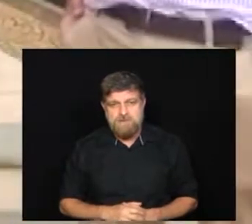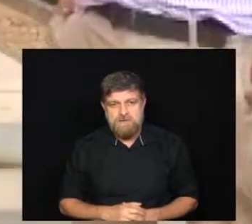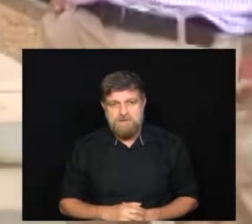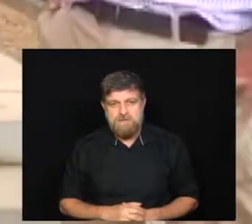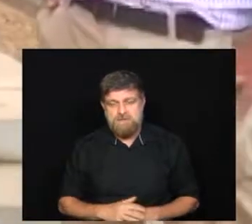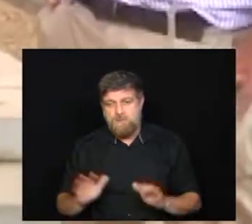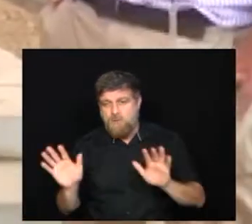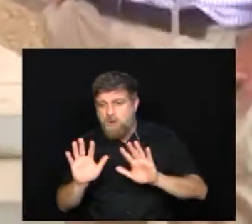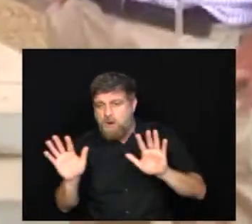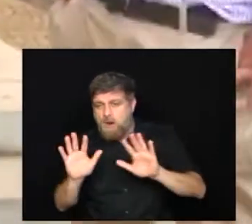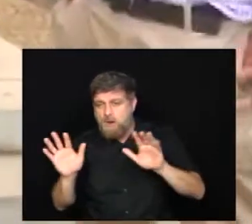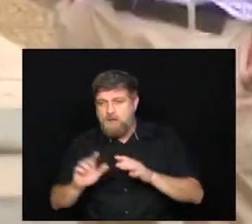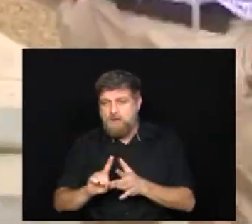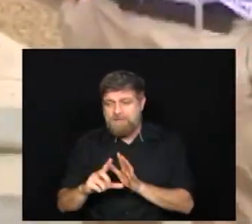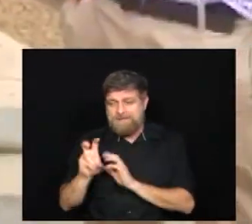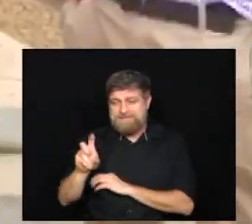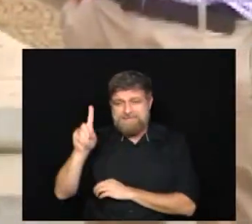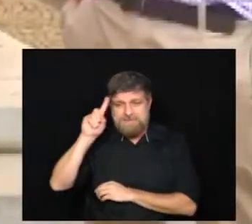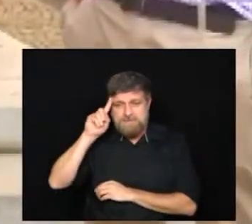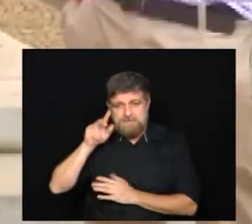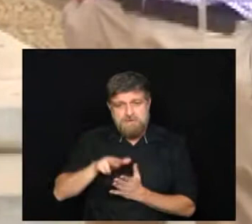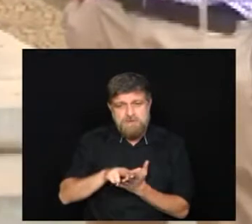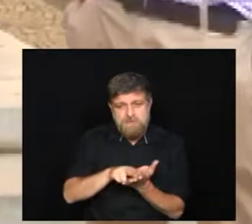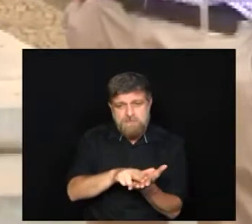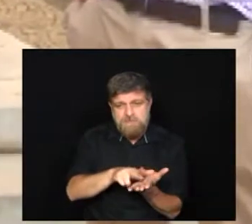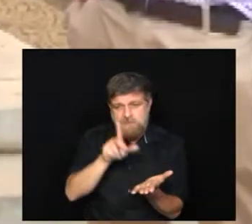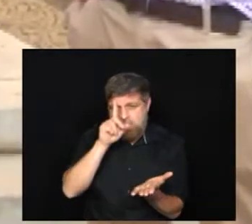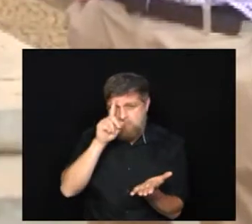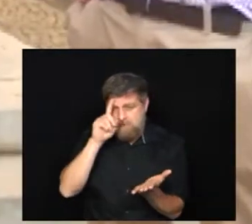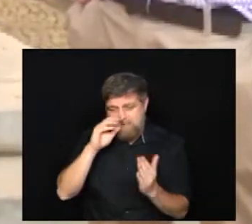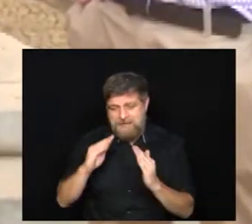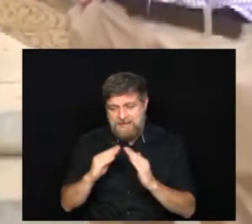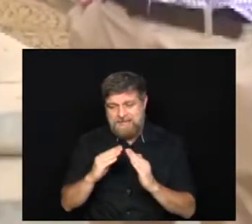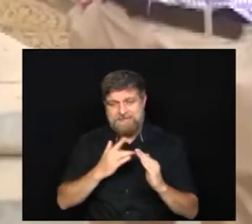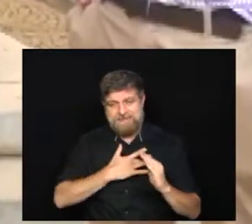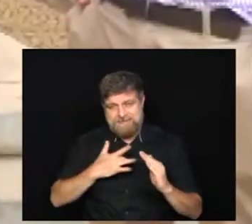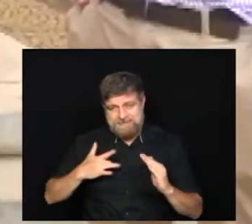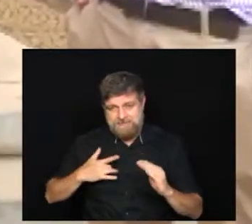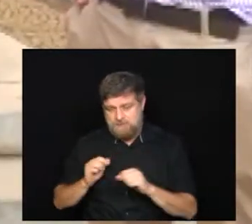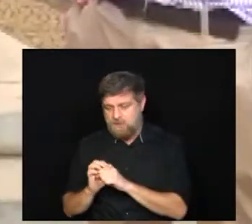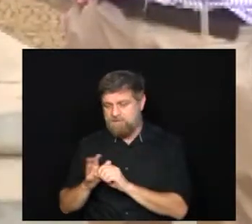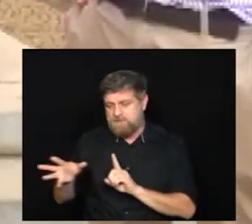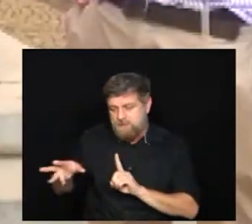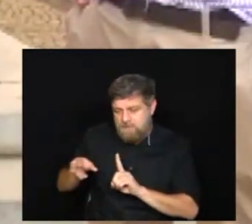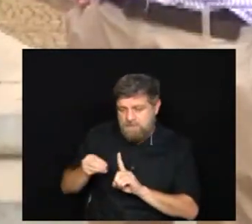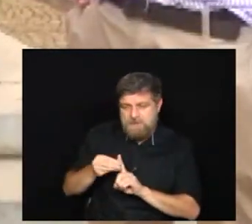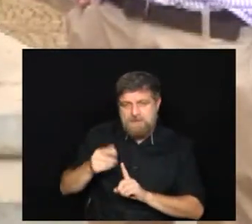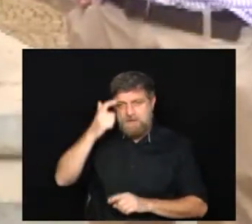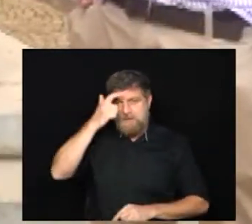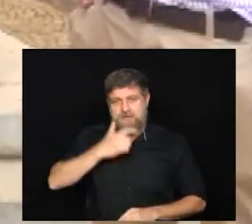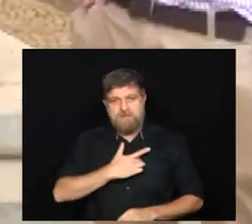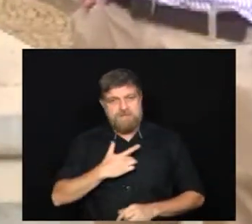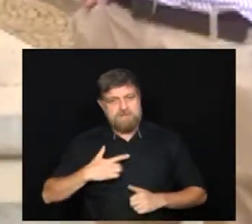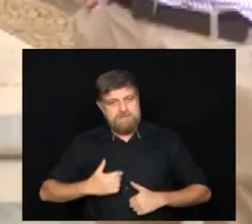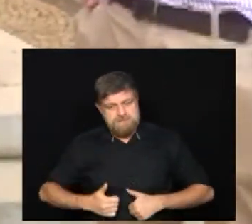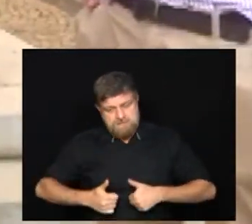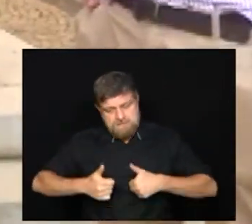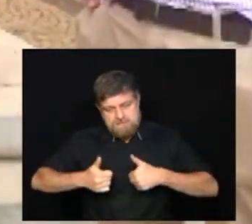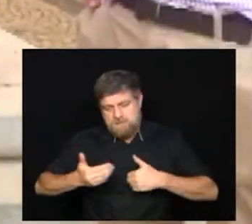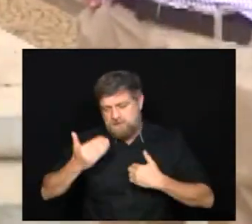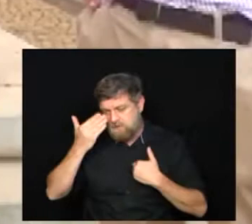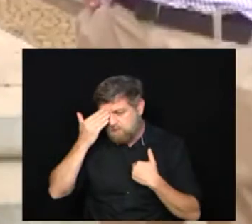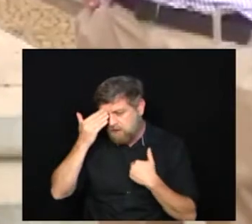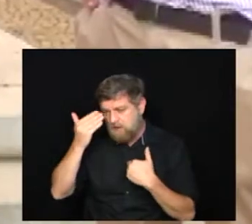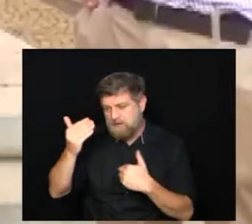Olá, pessoal. Depois de 5 dias internados aqui na Casa de Saúde para tratamento da Covid, eu estou tendo alta. Quero fazer um